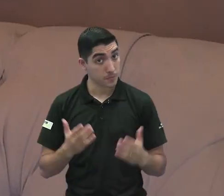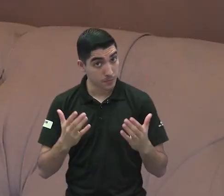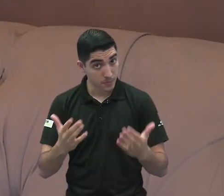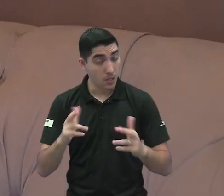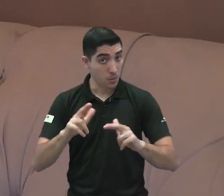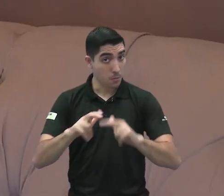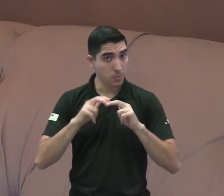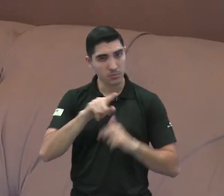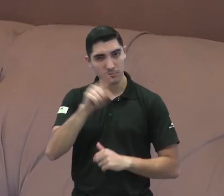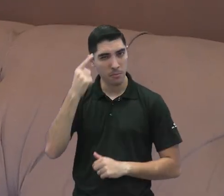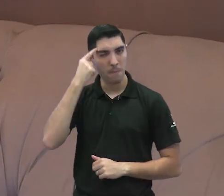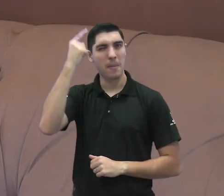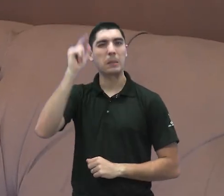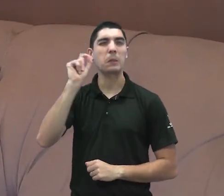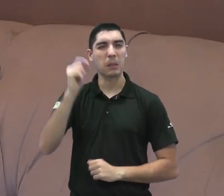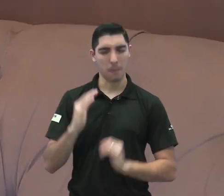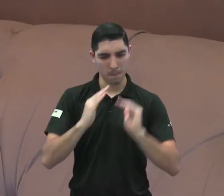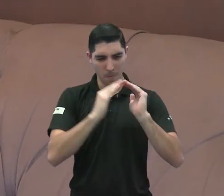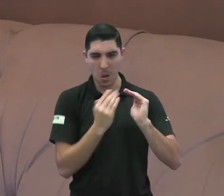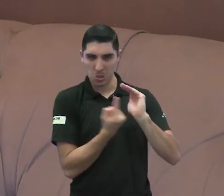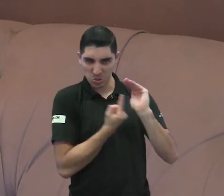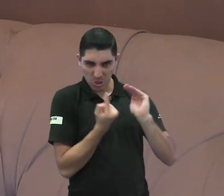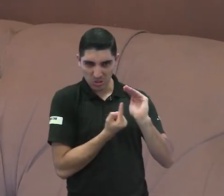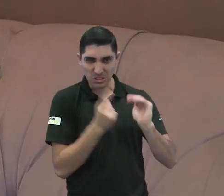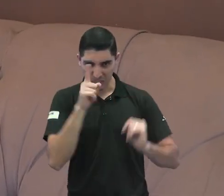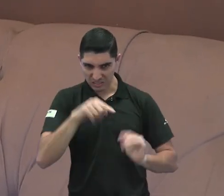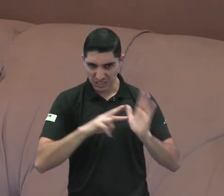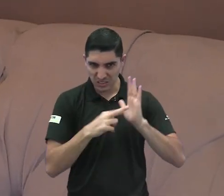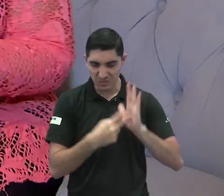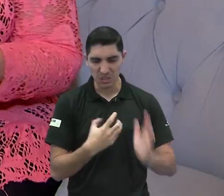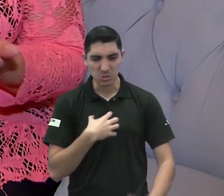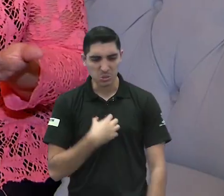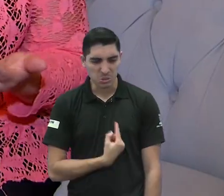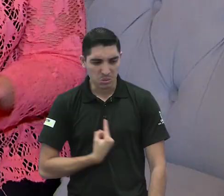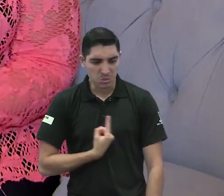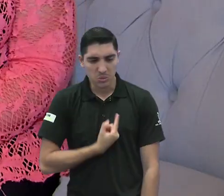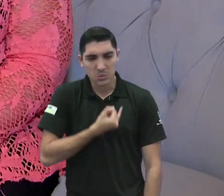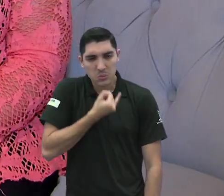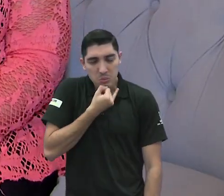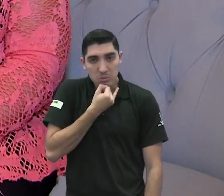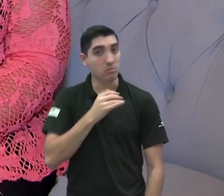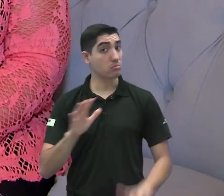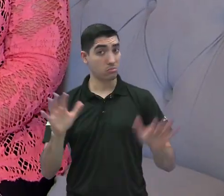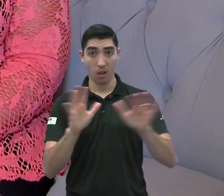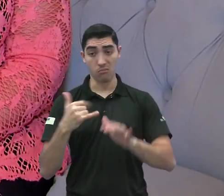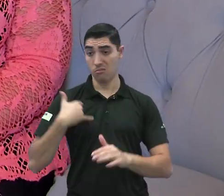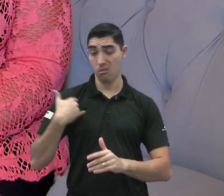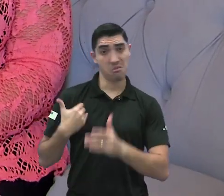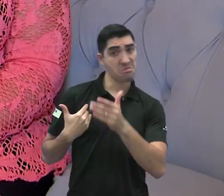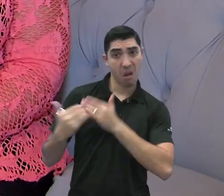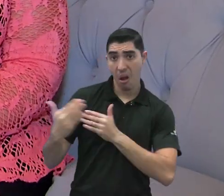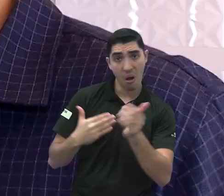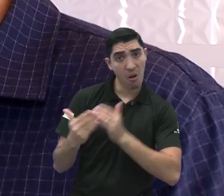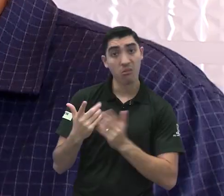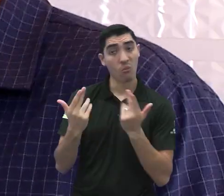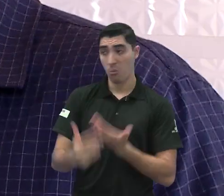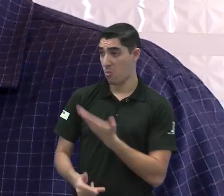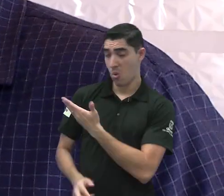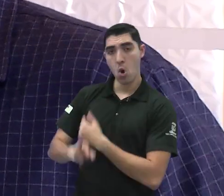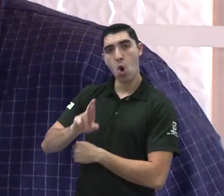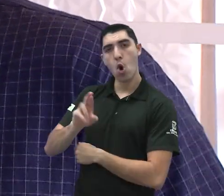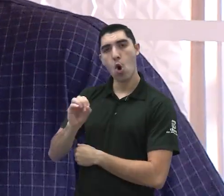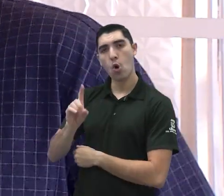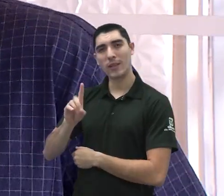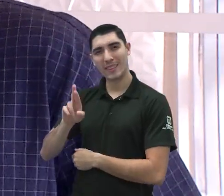E diferente do que muitos pensam, morar só não é sinônimo de solidão. Independente da idade, assim